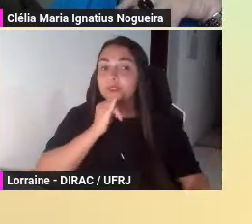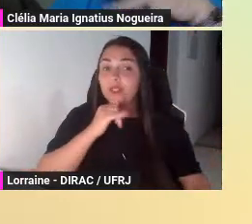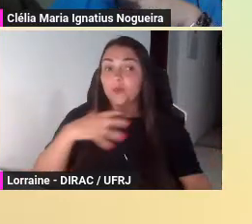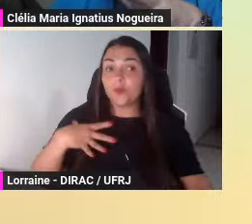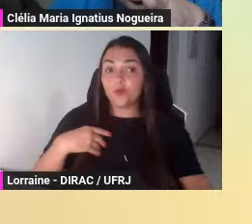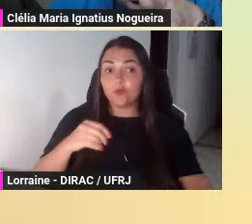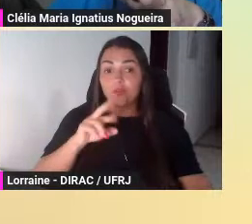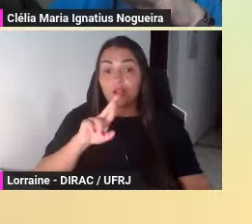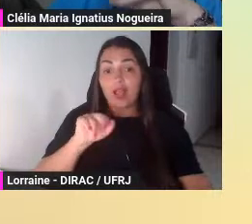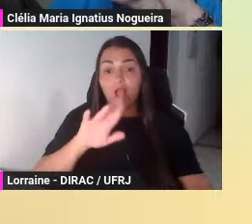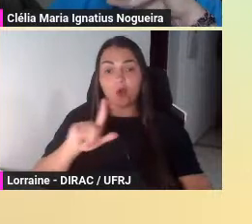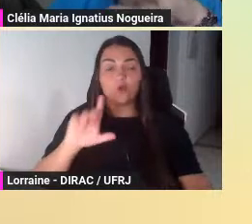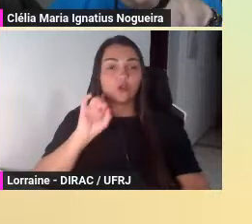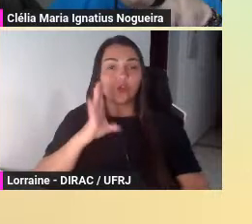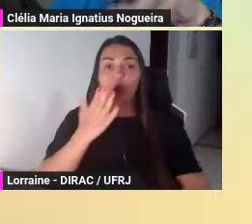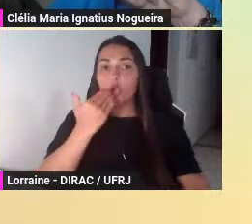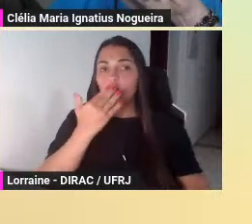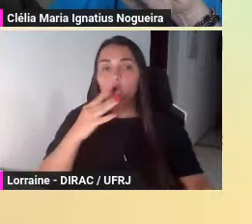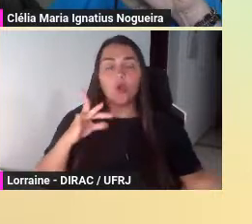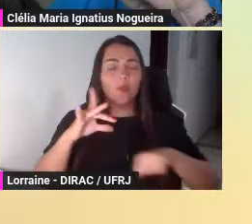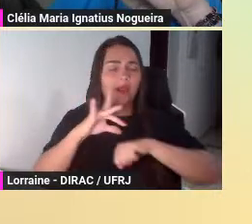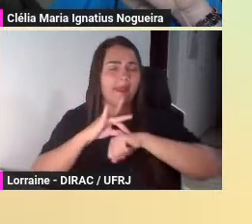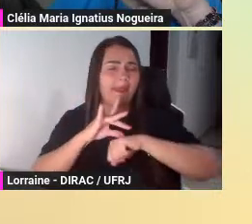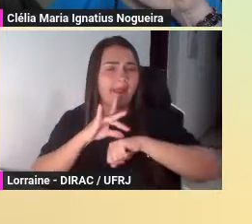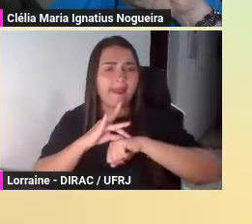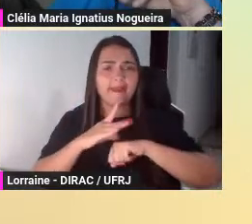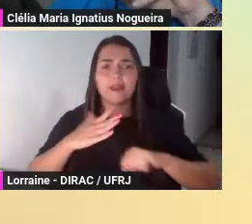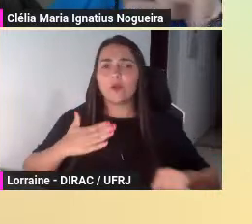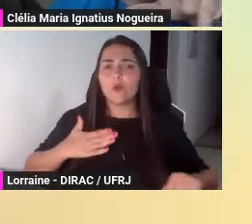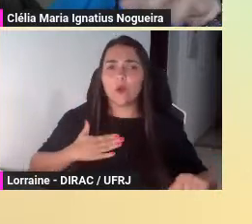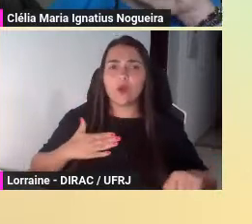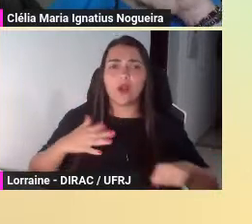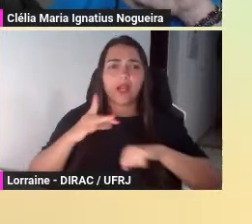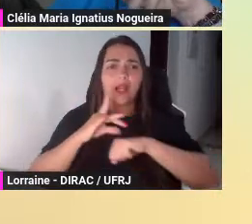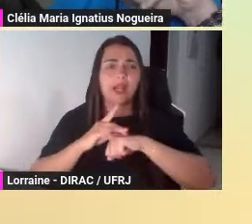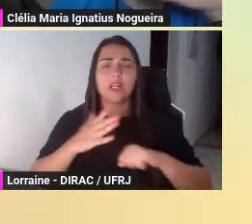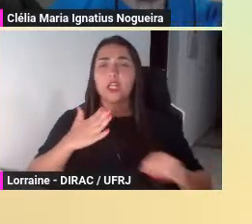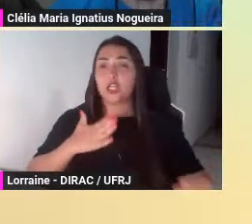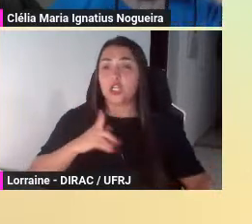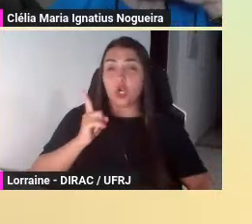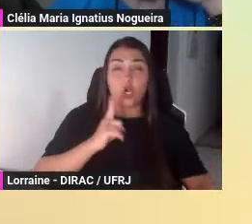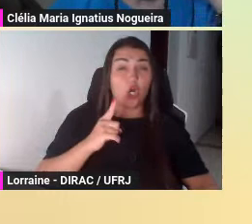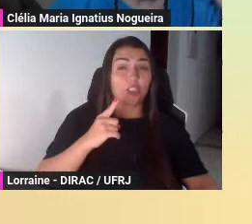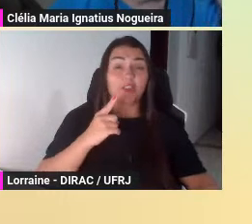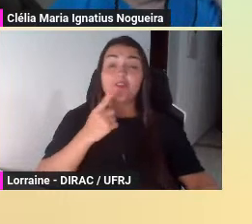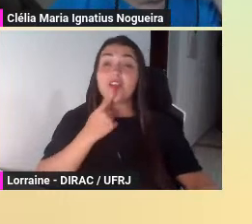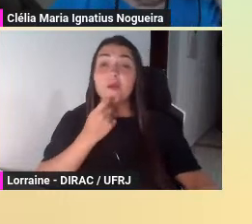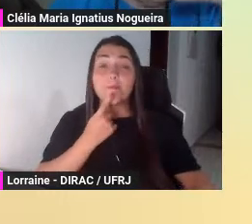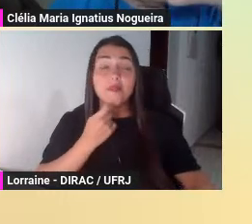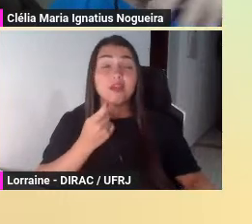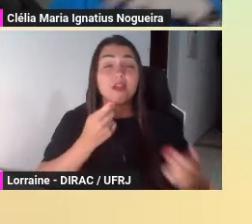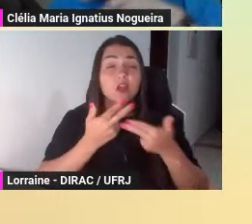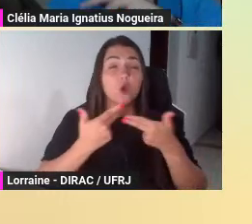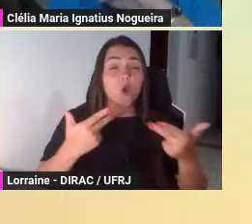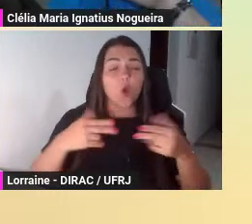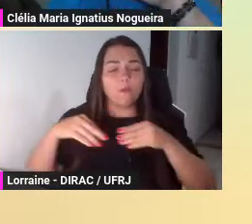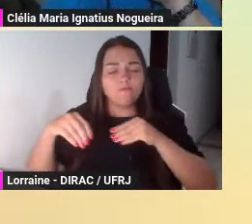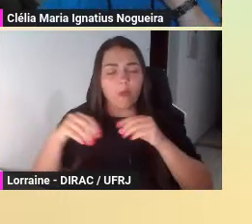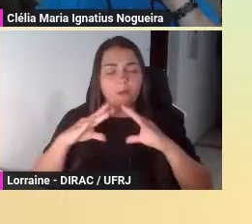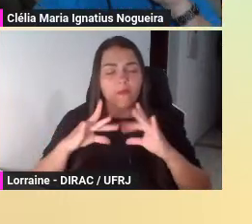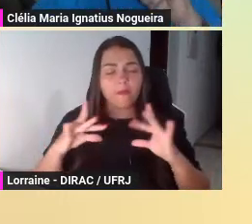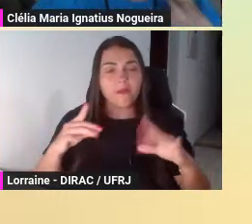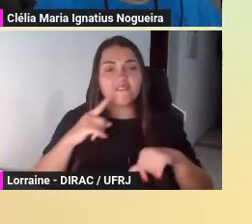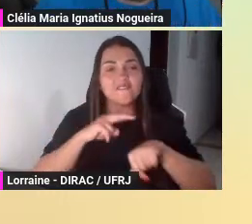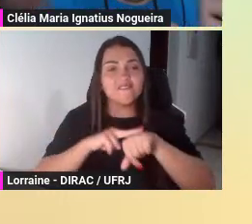come carne. Gosta muito de carne. Ele não come nenhum molho vermelho, não come nada verde, não come um creme de